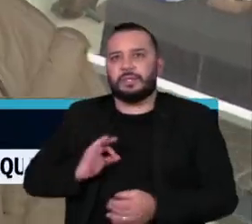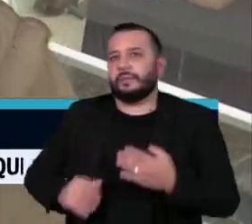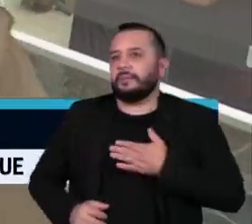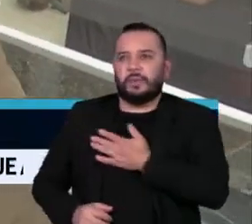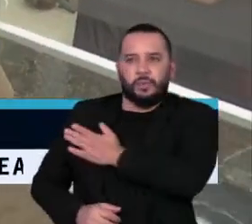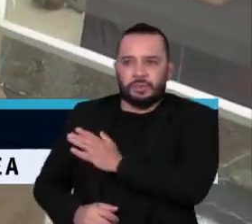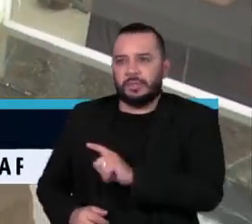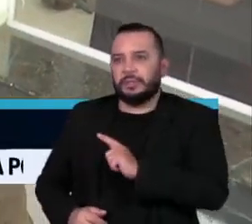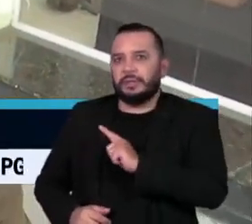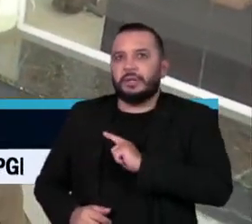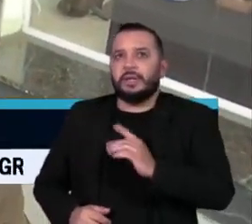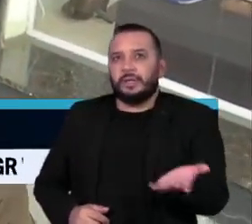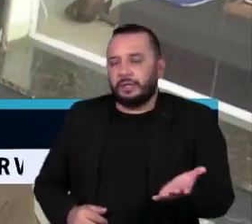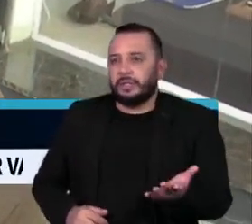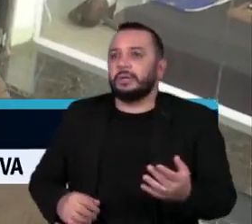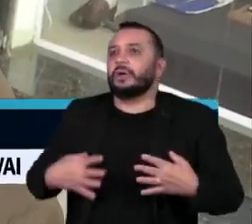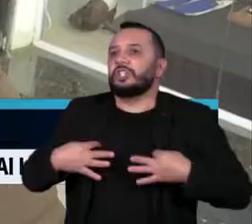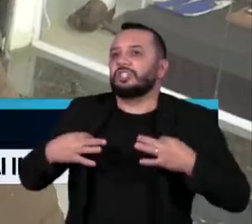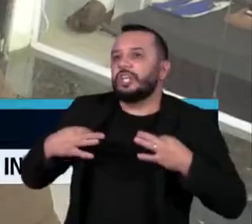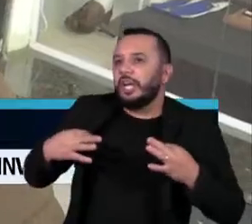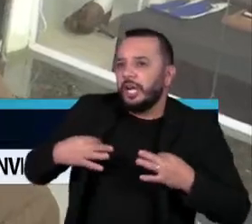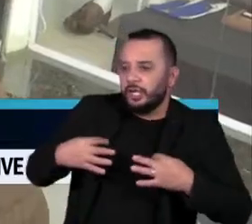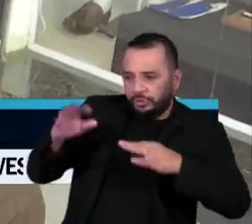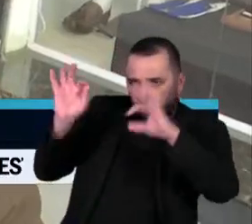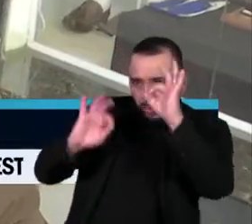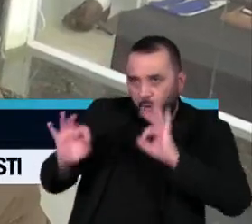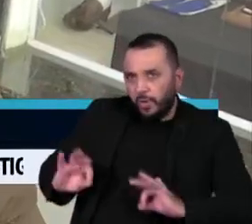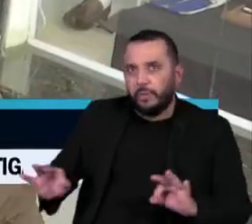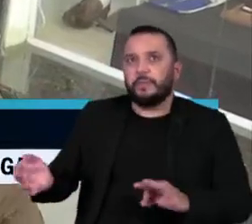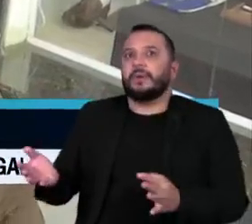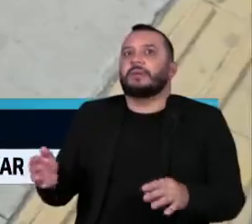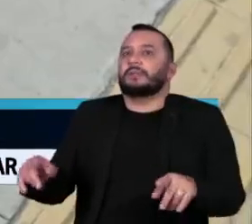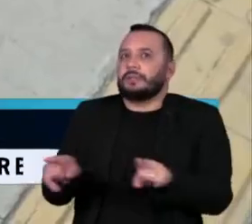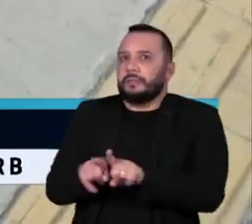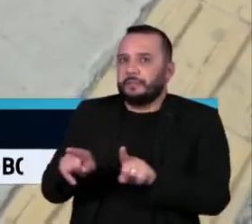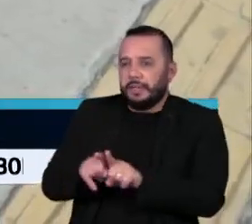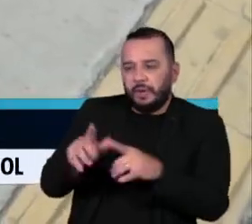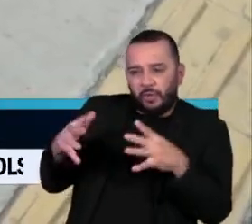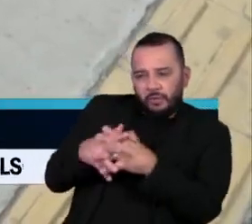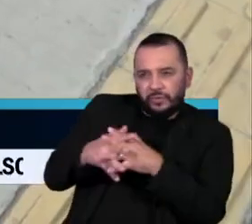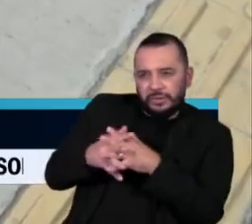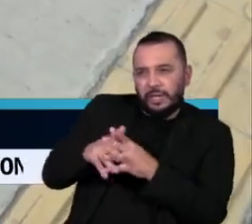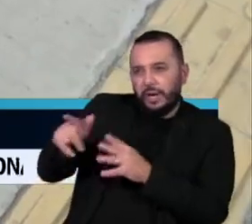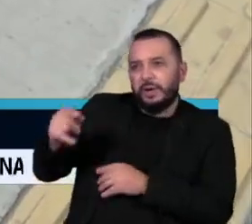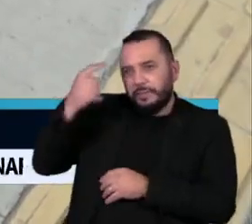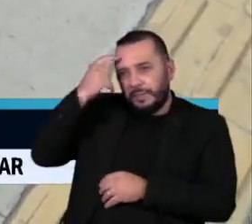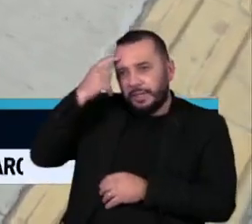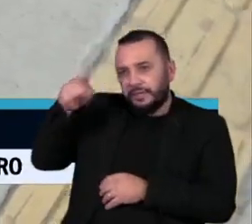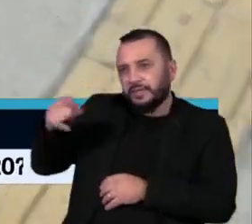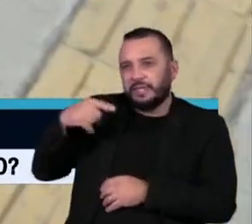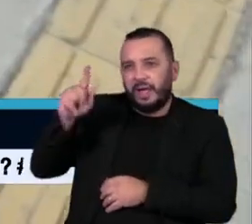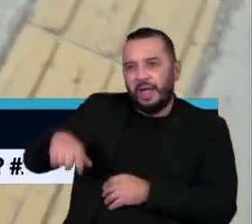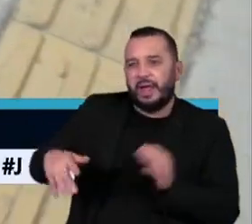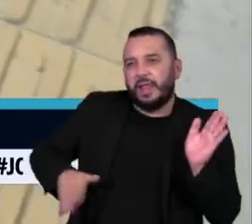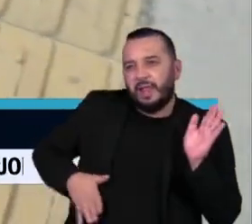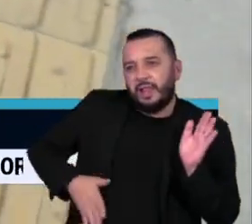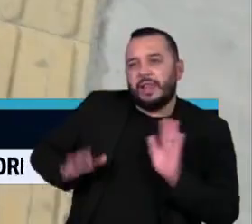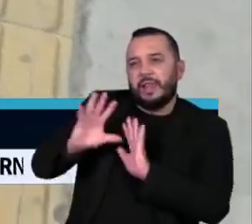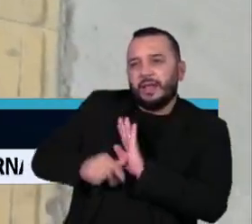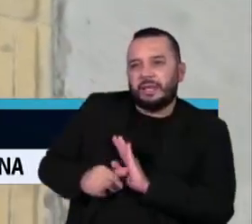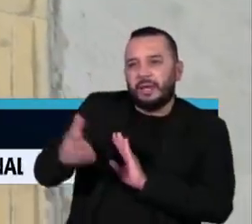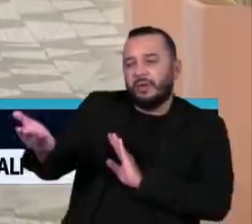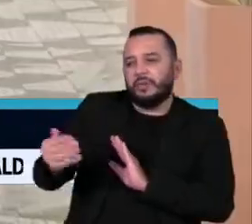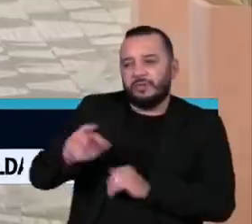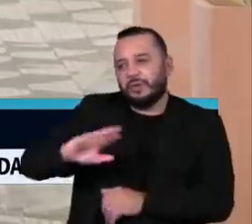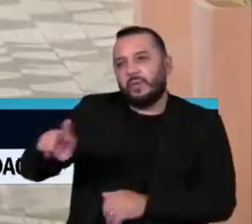demais. É o estilo de roupa que você veste, a pessoa acha que você é outra pessoa e acha que você não tem caráter, acha que você é um ladrãozinho e